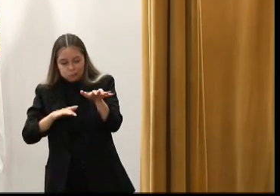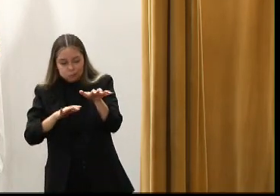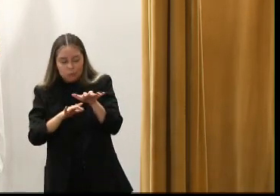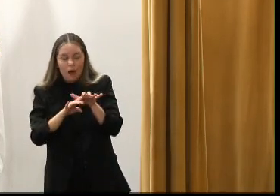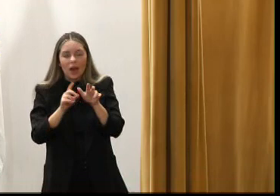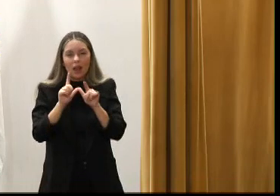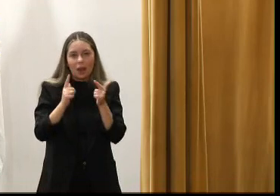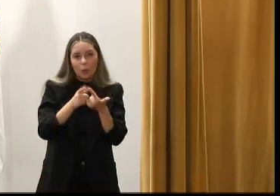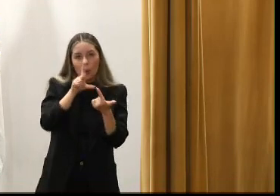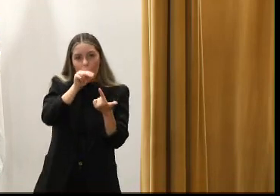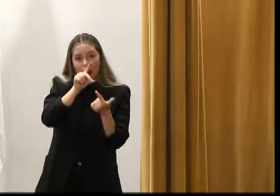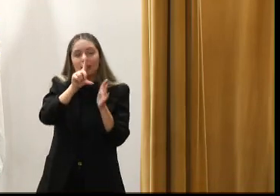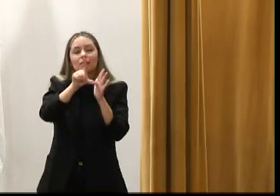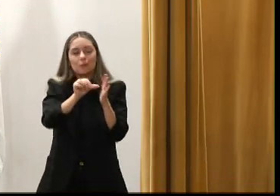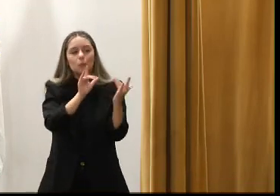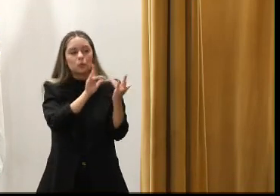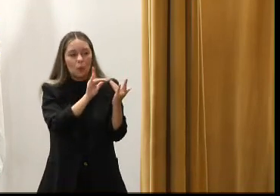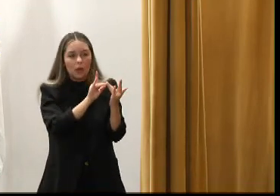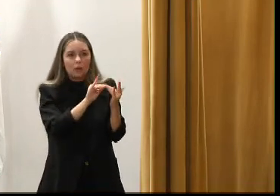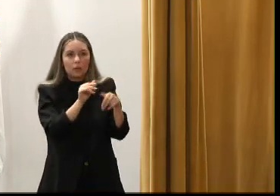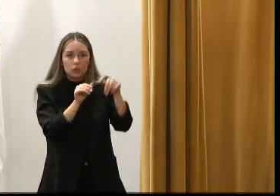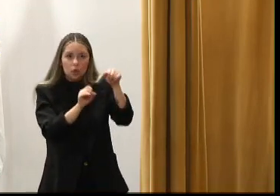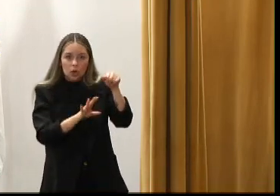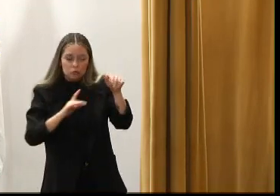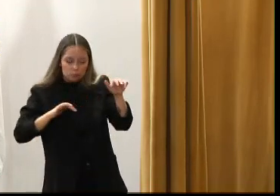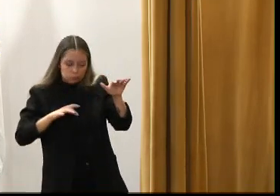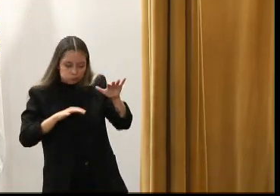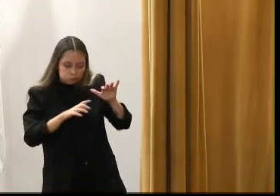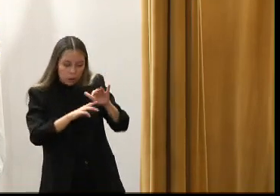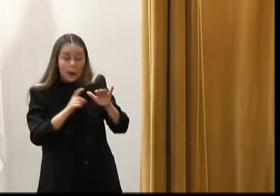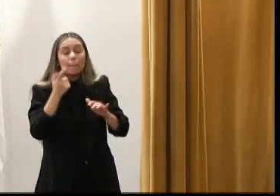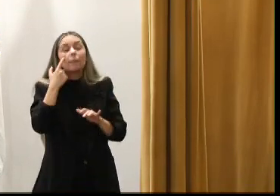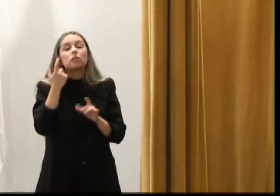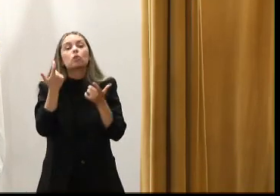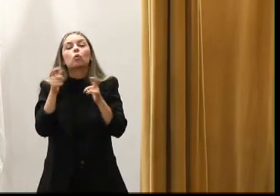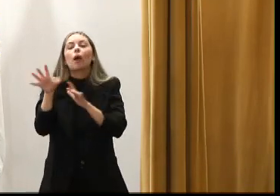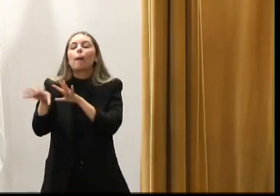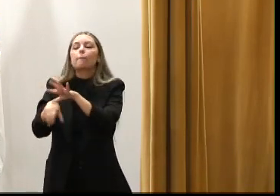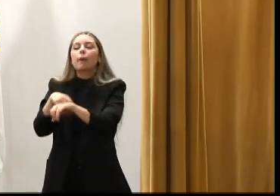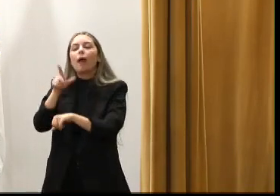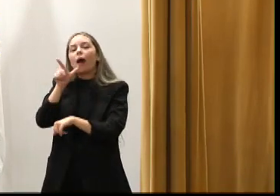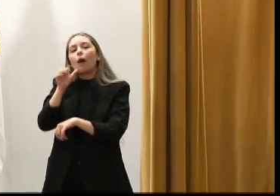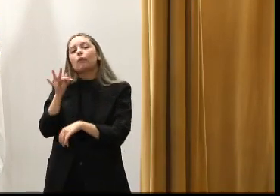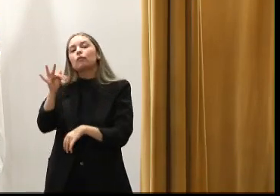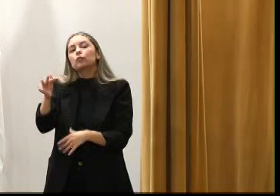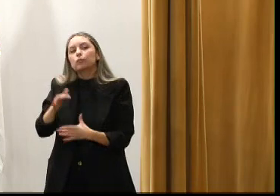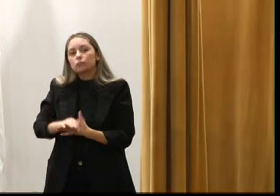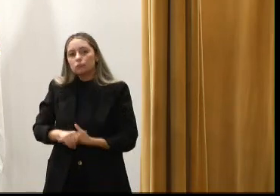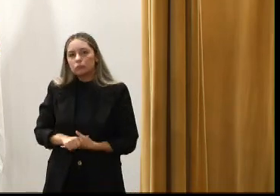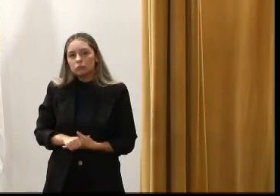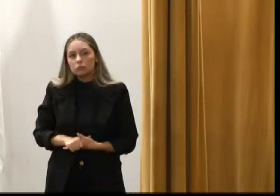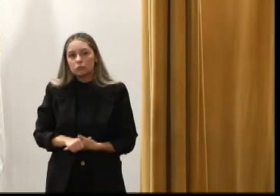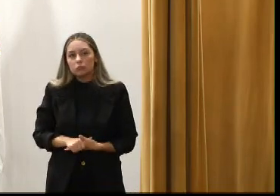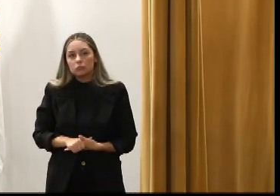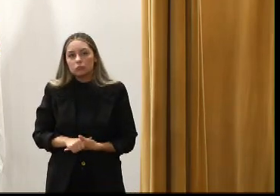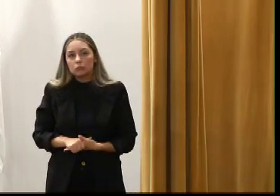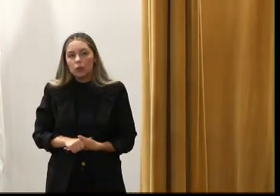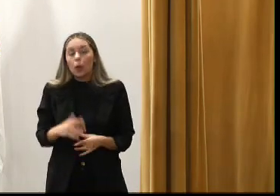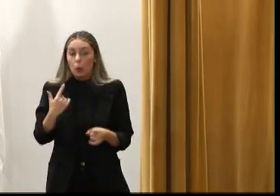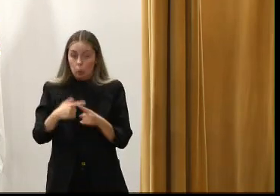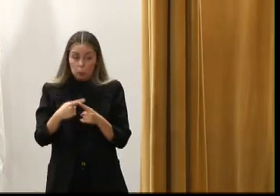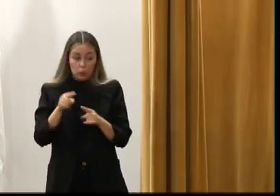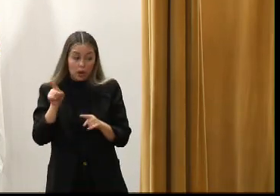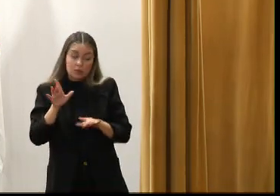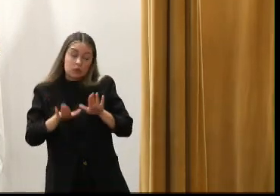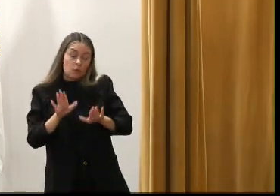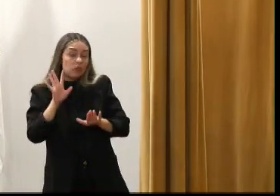no Guaíba, nós temos que estar pensando da onde tiraremos água no futuro. E essa, de repente, é uma